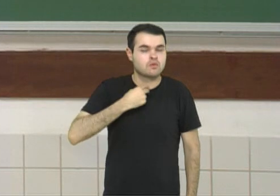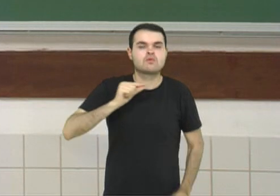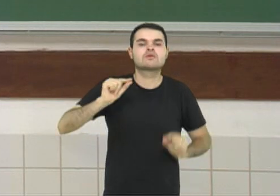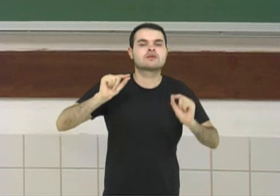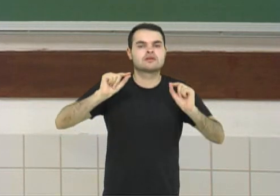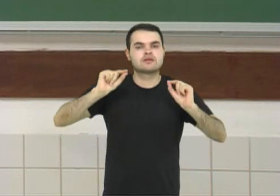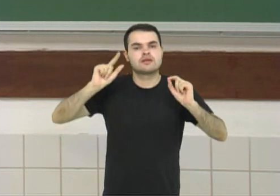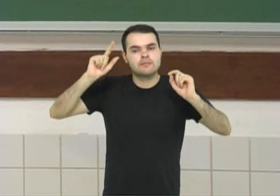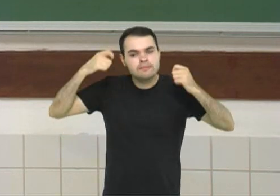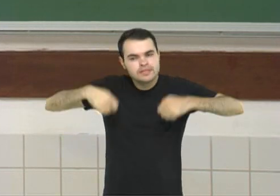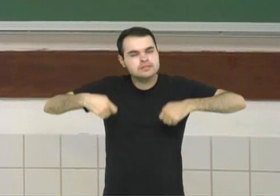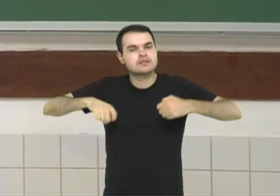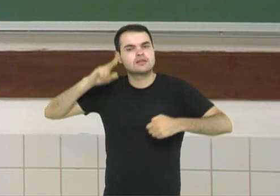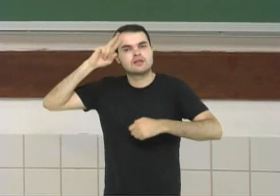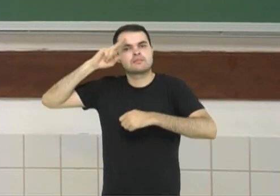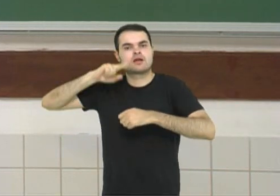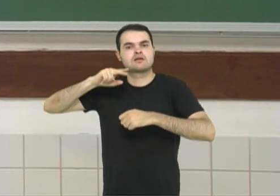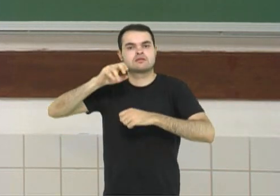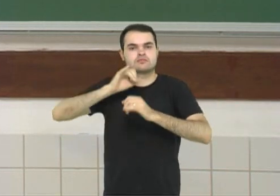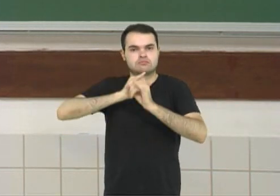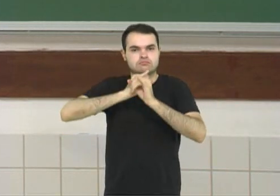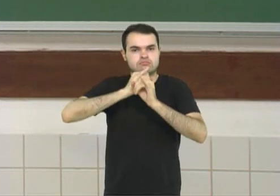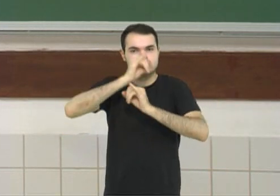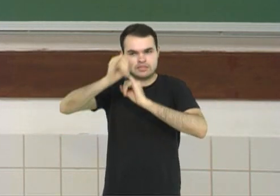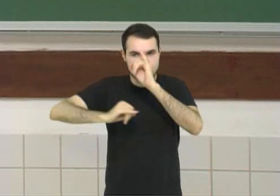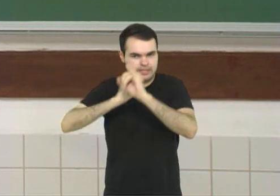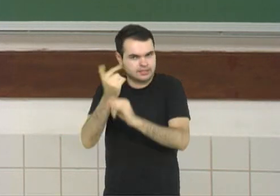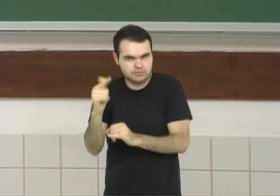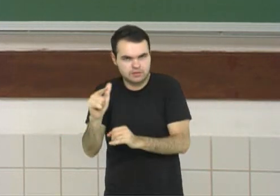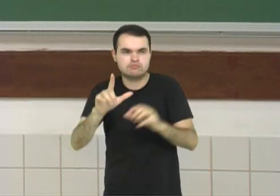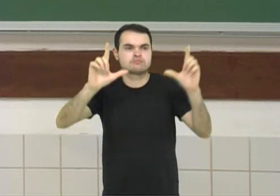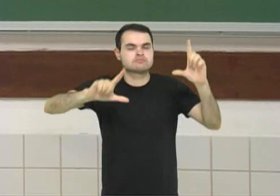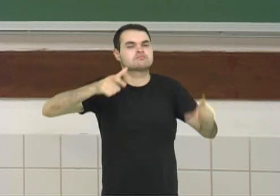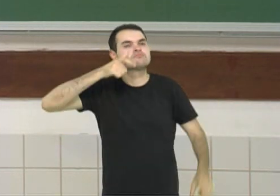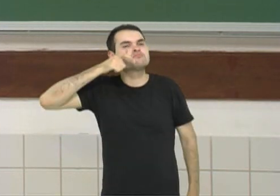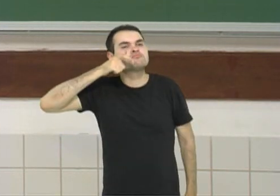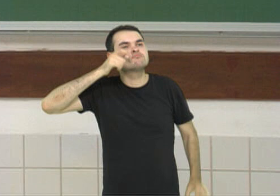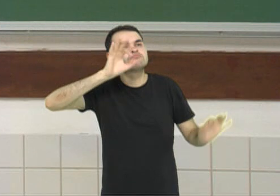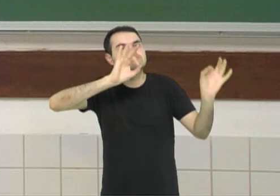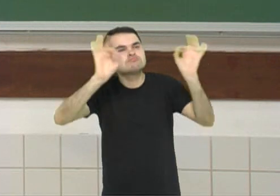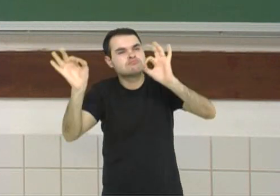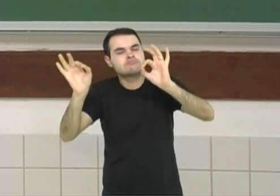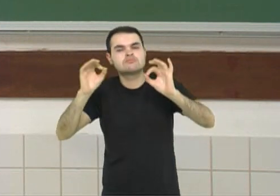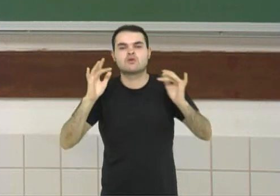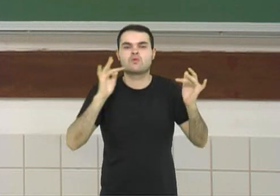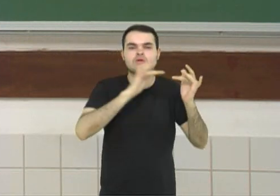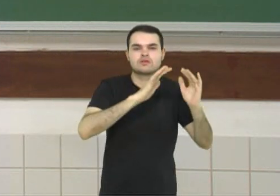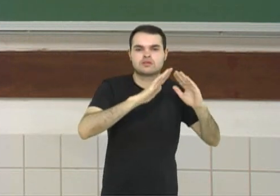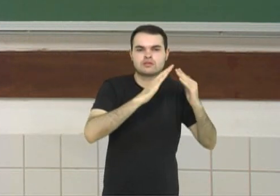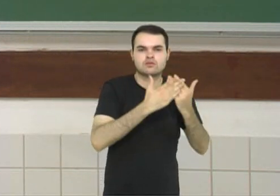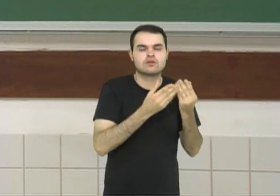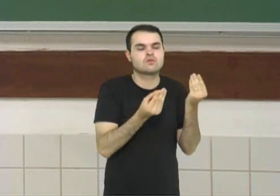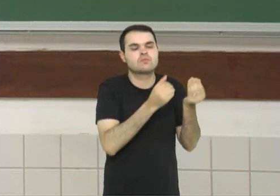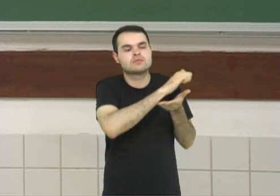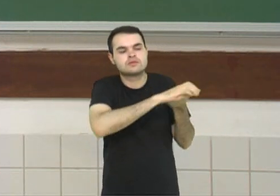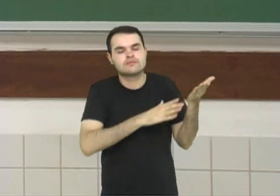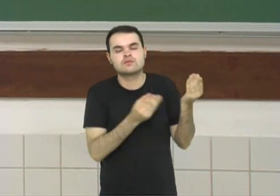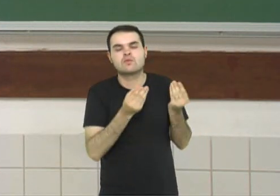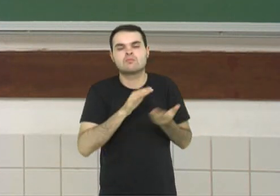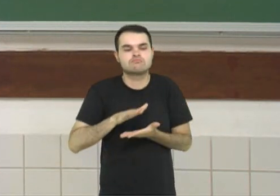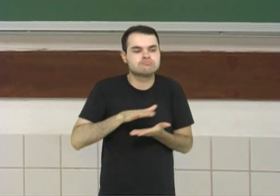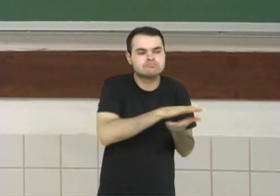à internet, está assistindo a aula só pela TV, entre em contato com a sua escola para verificar o procedimento